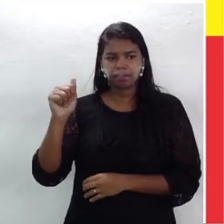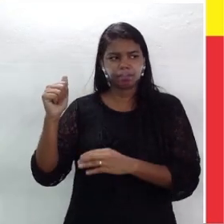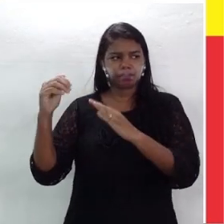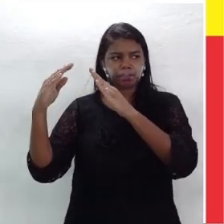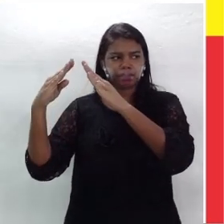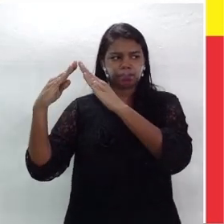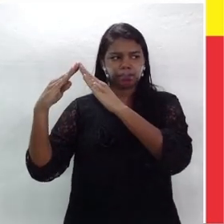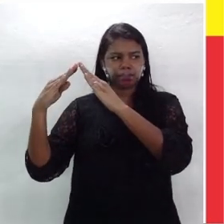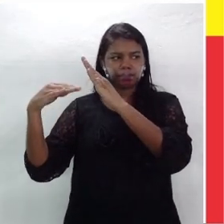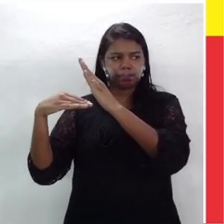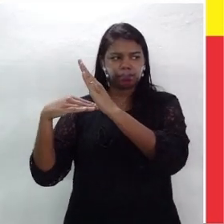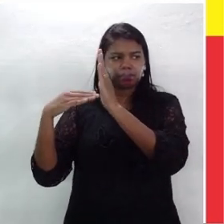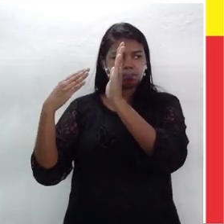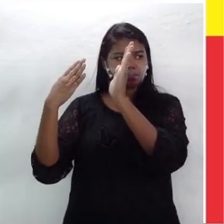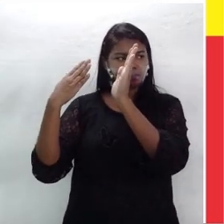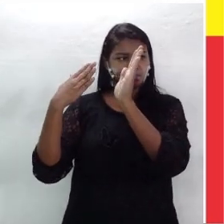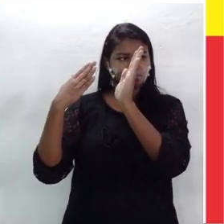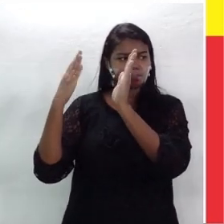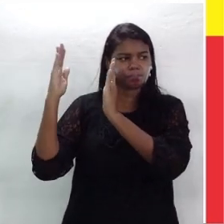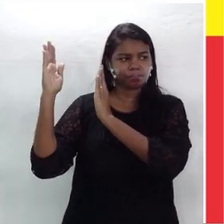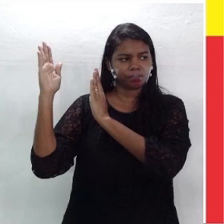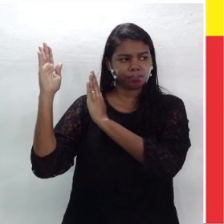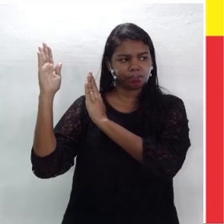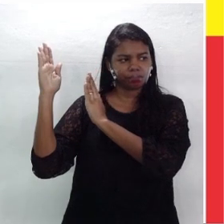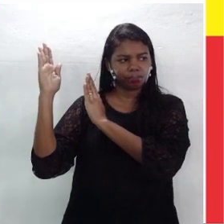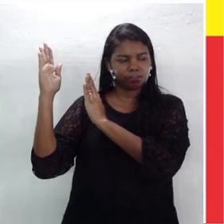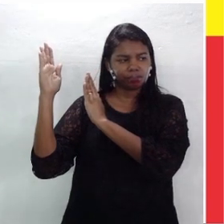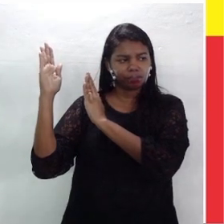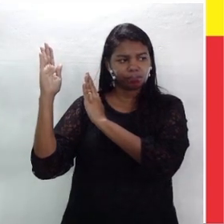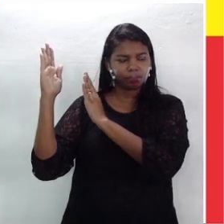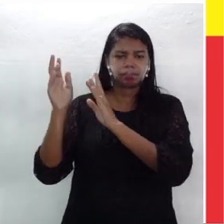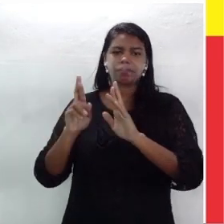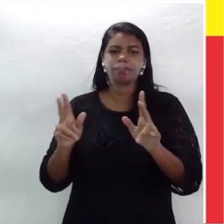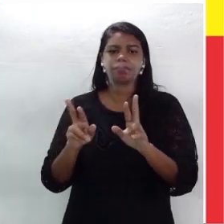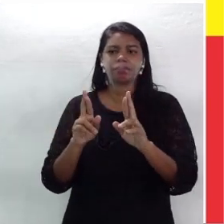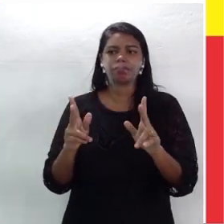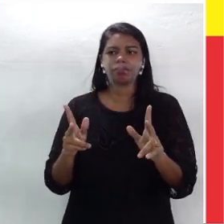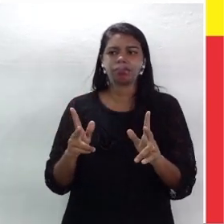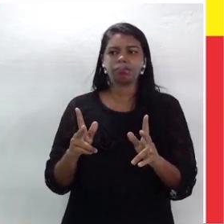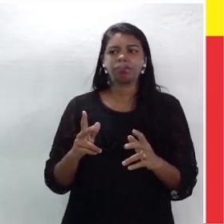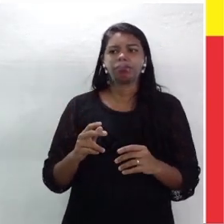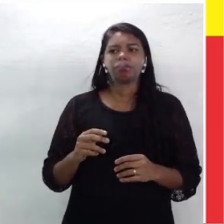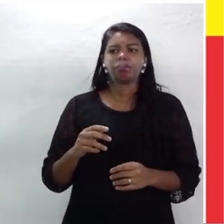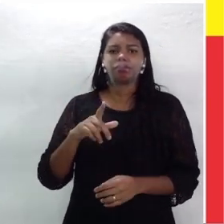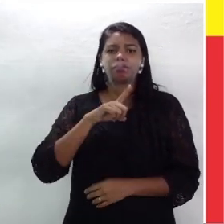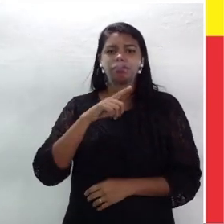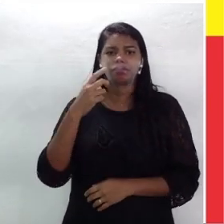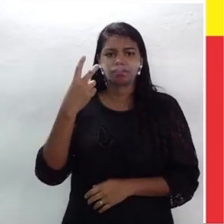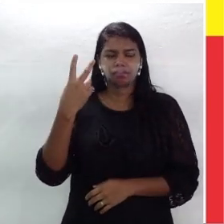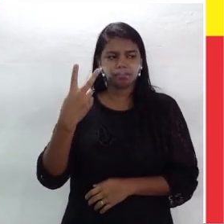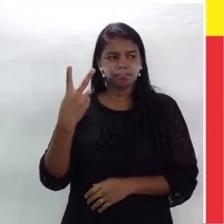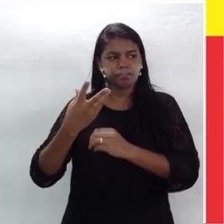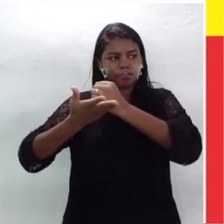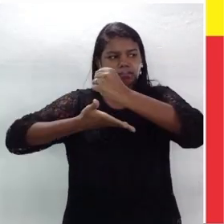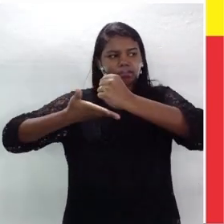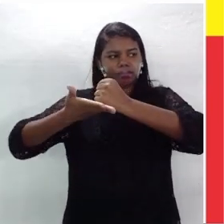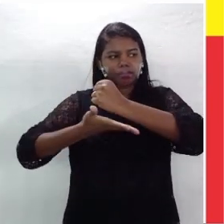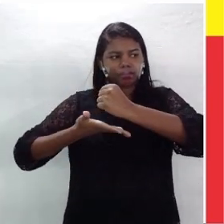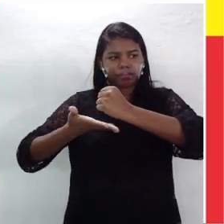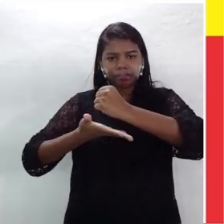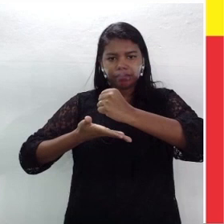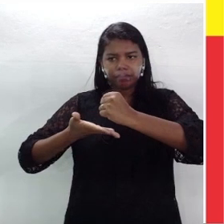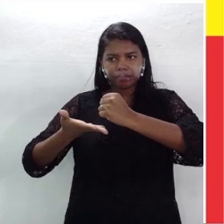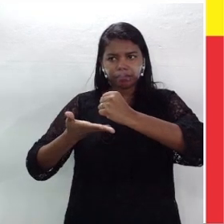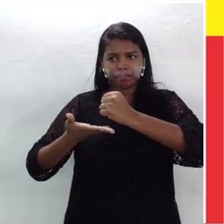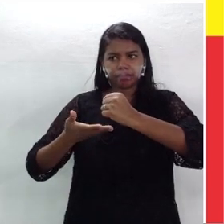pirâmides. Os prismas, diferente das pirâmides, é que os prismas eles têm duas bases, que a gente chama base